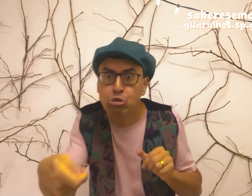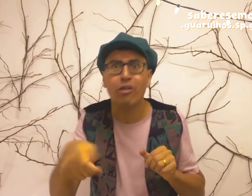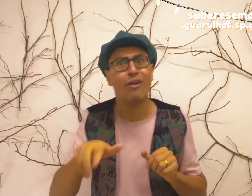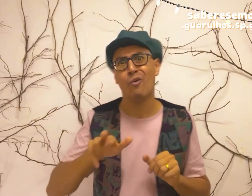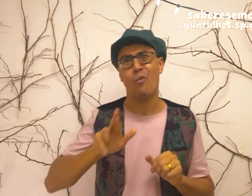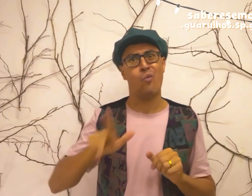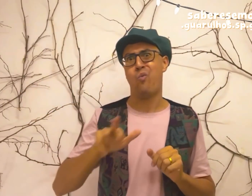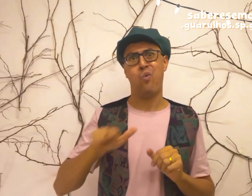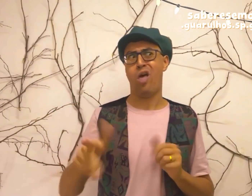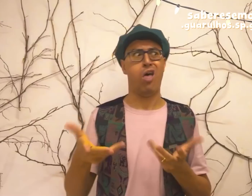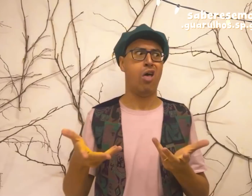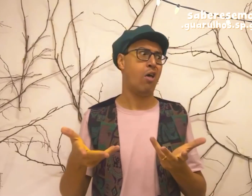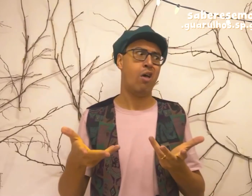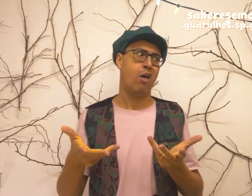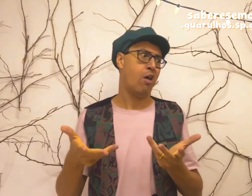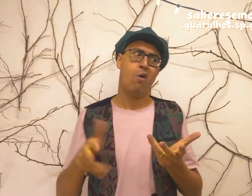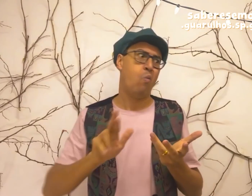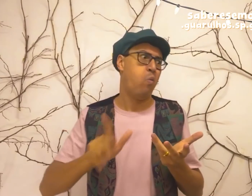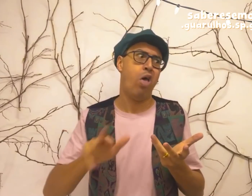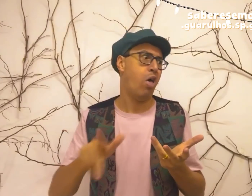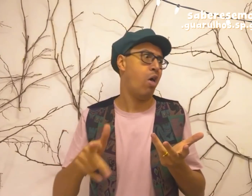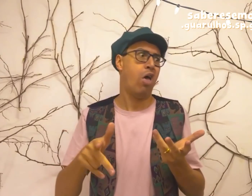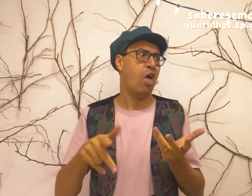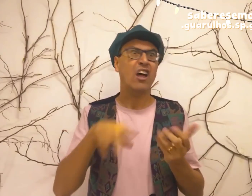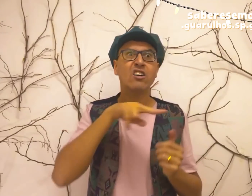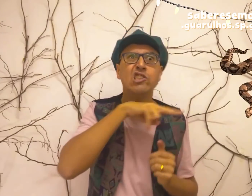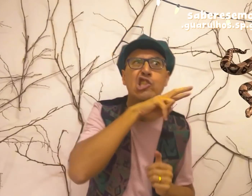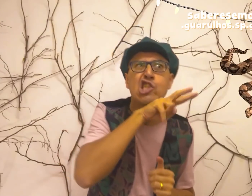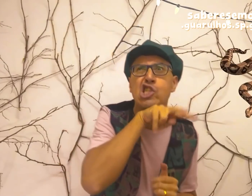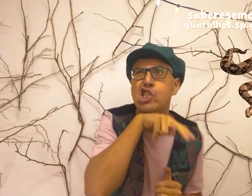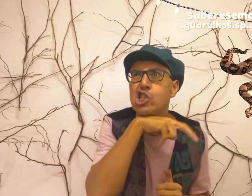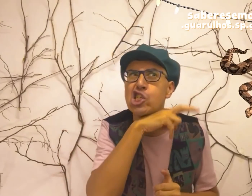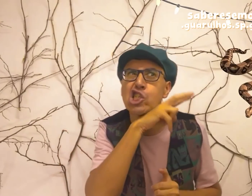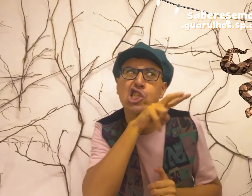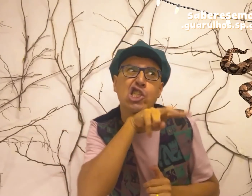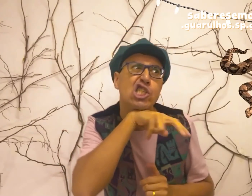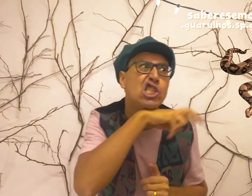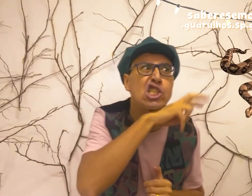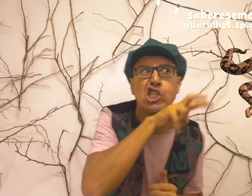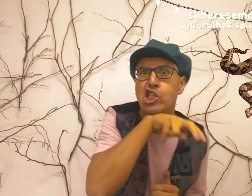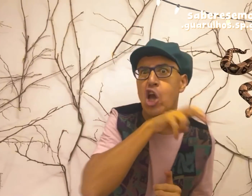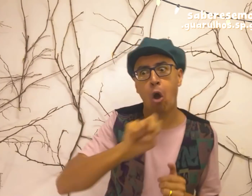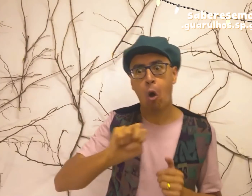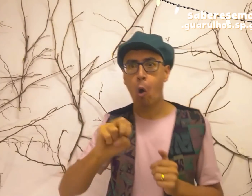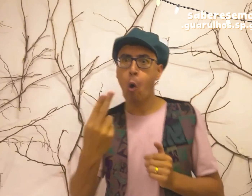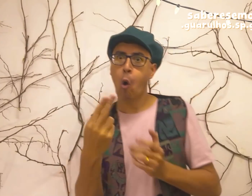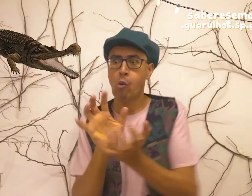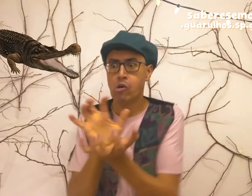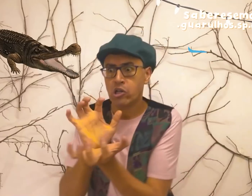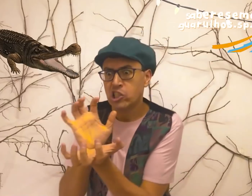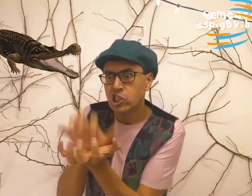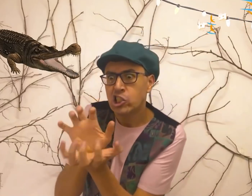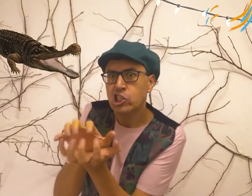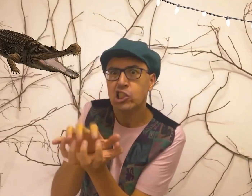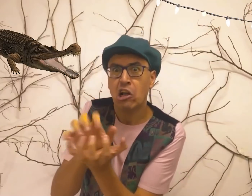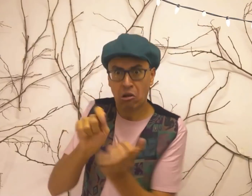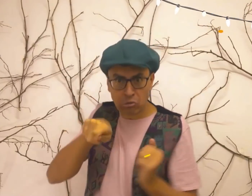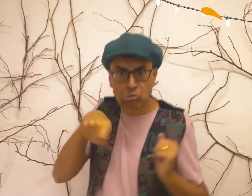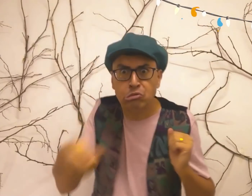Não era. Não era cobra ou jacaré.